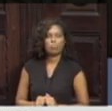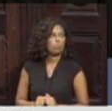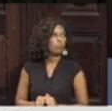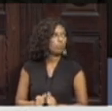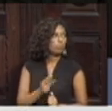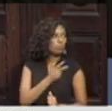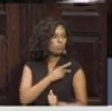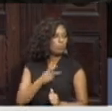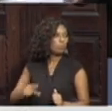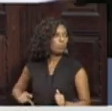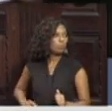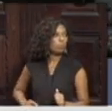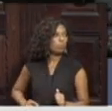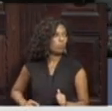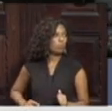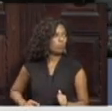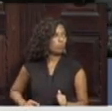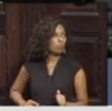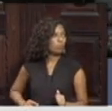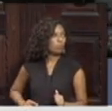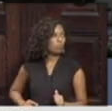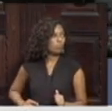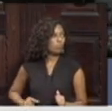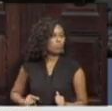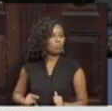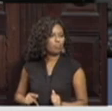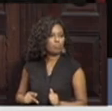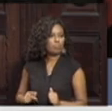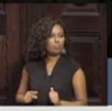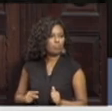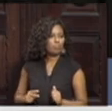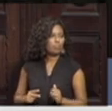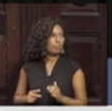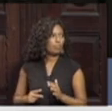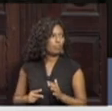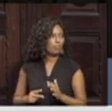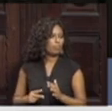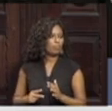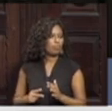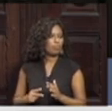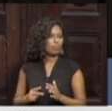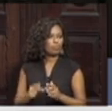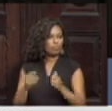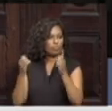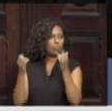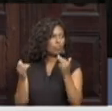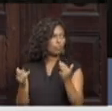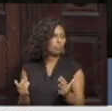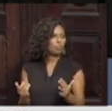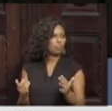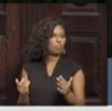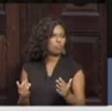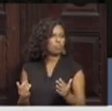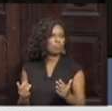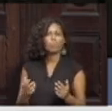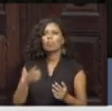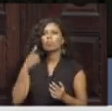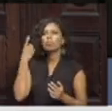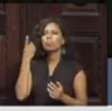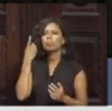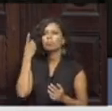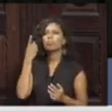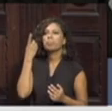Presidente, pela ordem. Pela segunda ordem, deputado Carlos Mim. Mas é sobre esse tema que a gente está falando agora. Não, é dentro